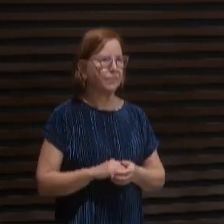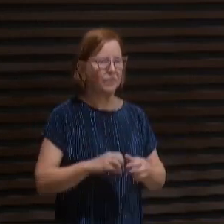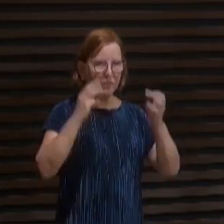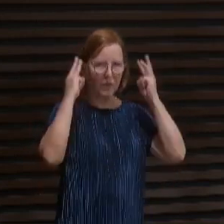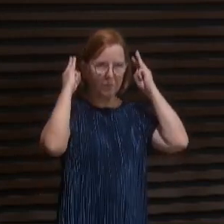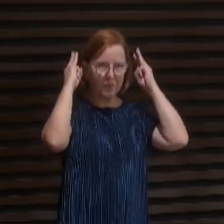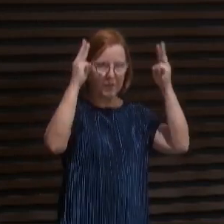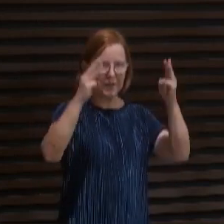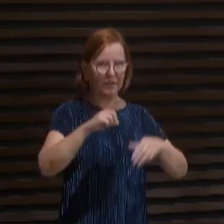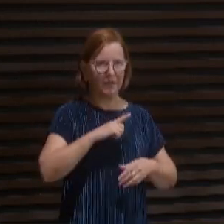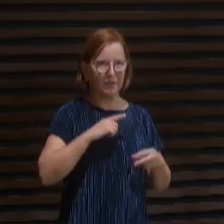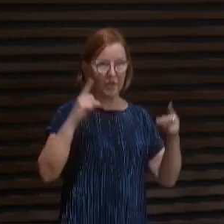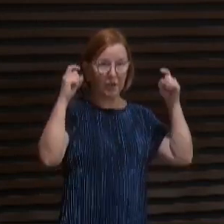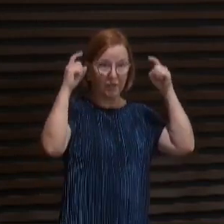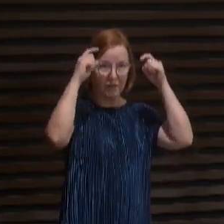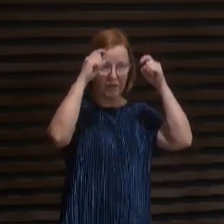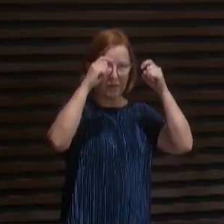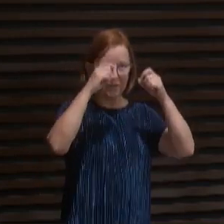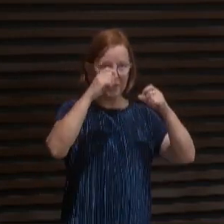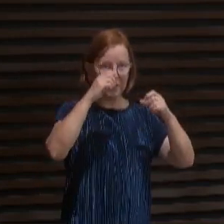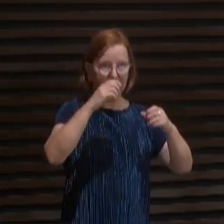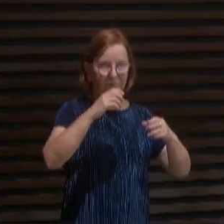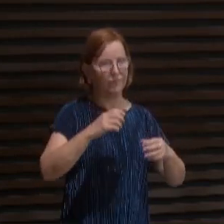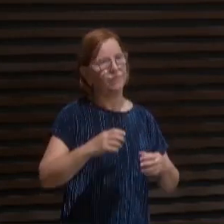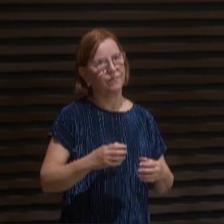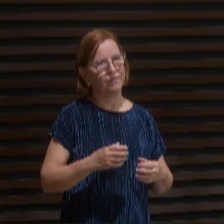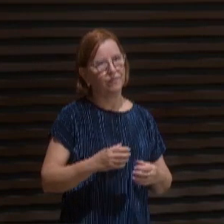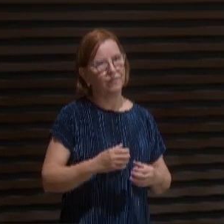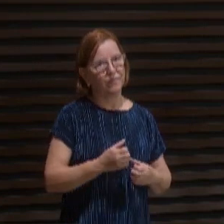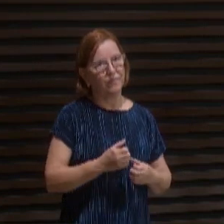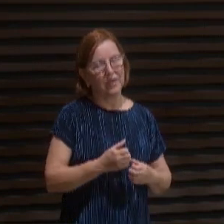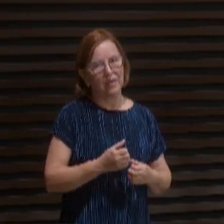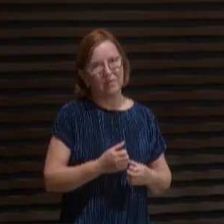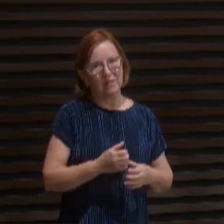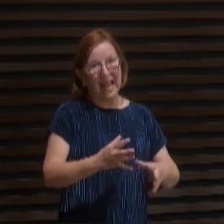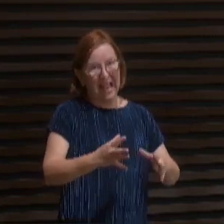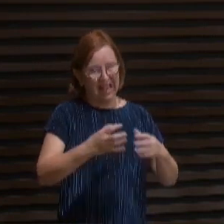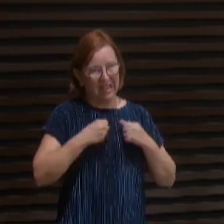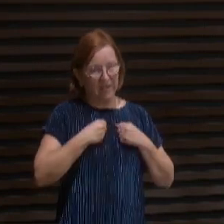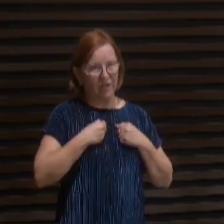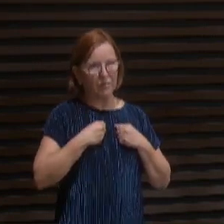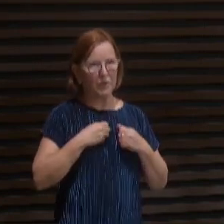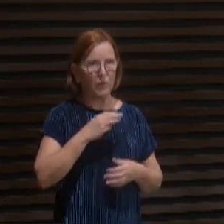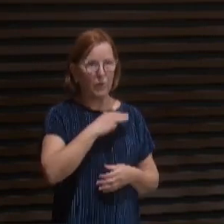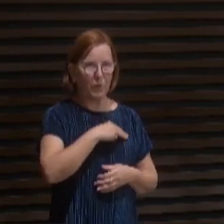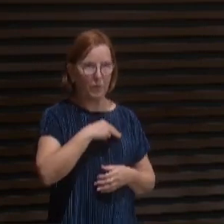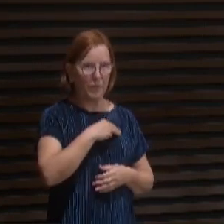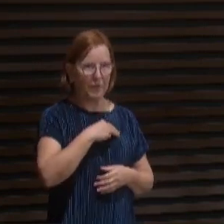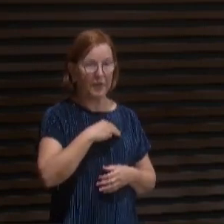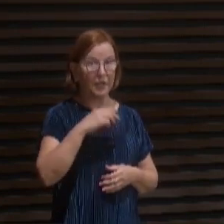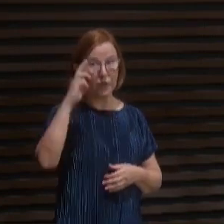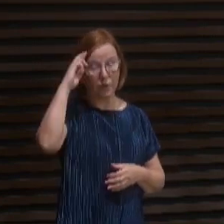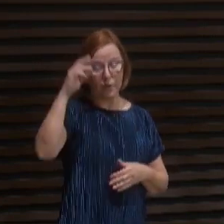Moisés teve dificuldades em assumir o ministério dado pelo Senhor para conduzir o povo no deserto, e